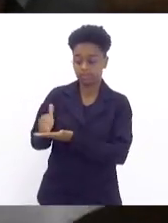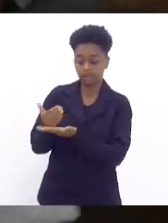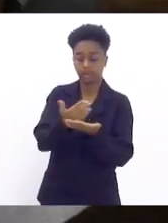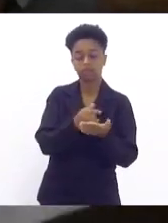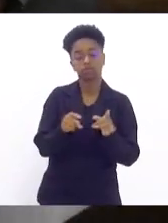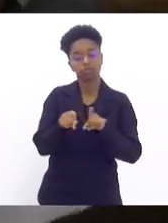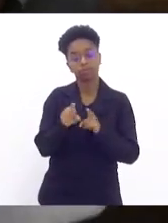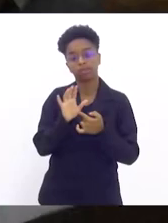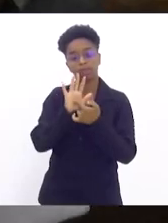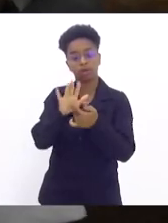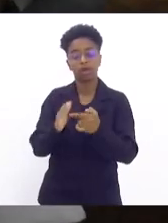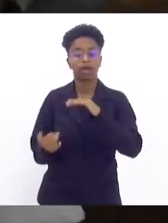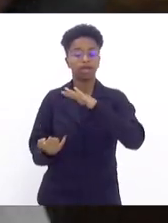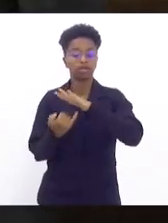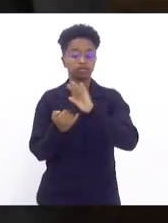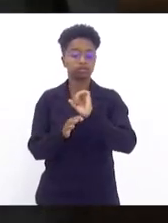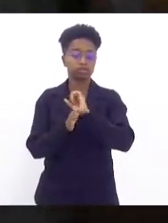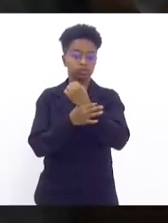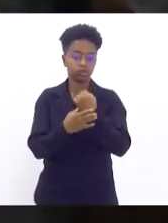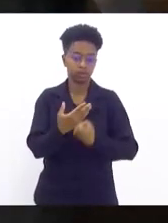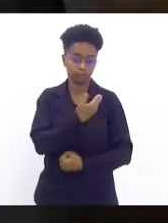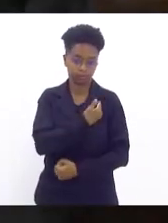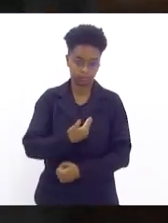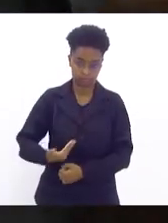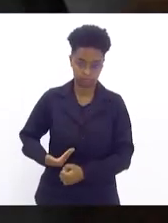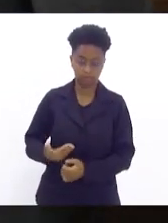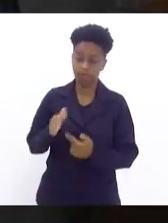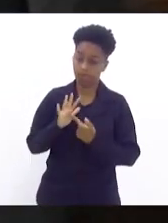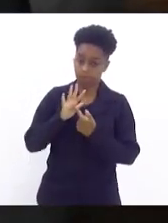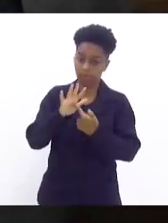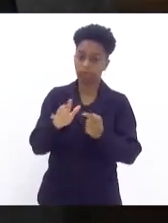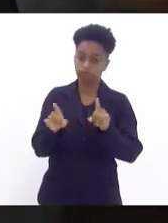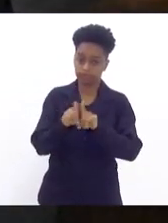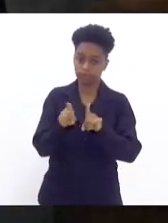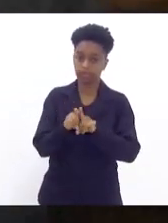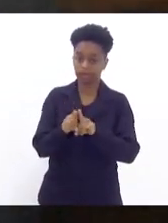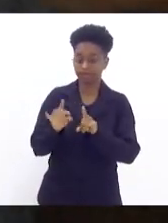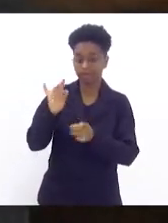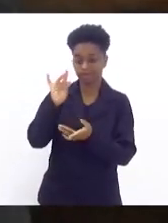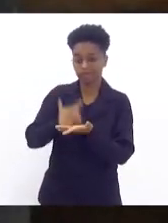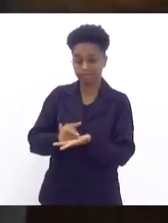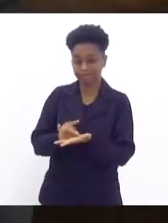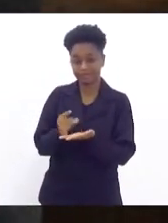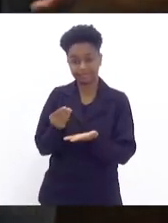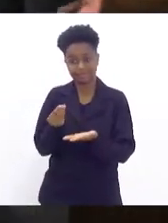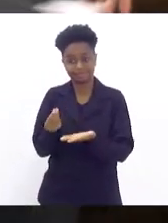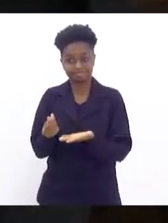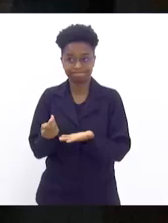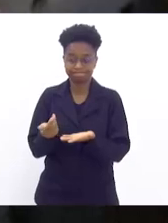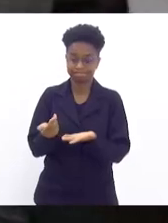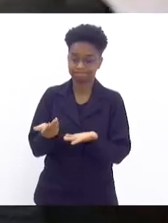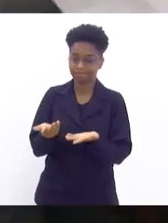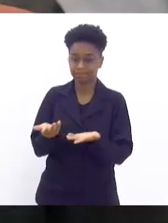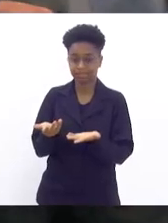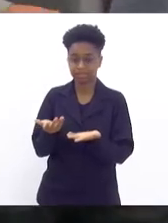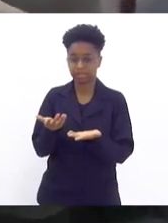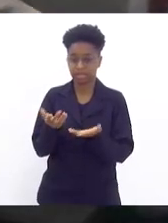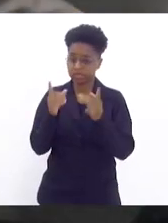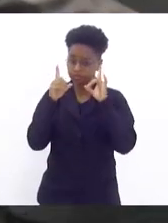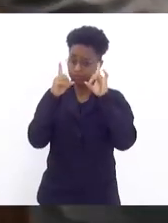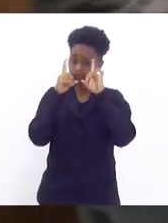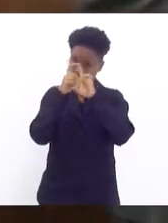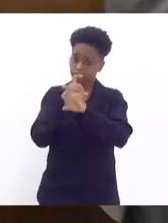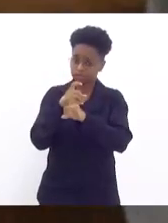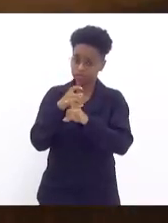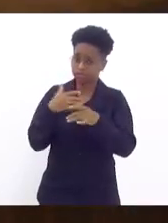nosso próprio Instituto de Segurança Pública também dão conta de uma realidade aterrorizadora né